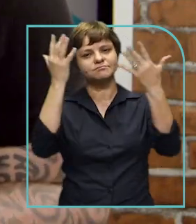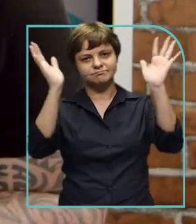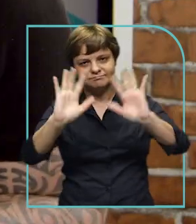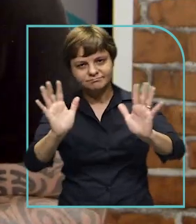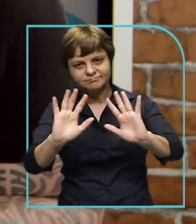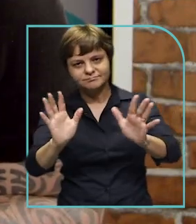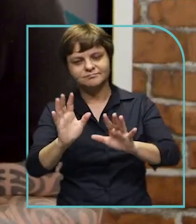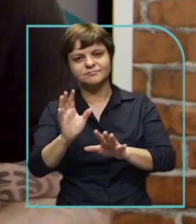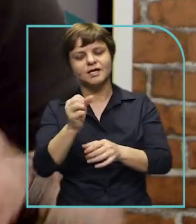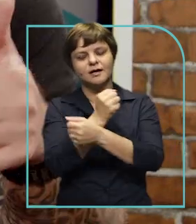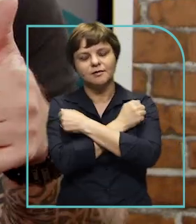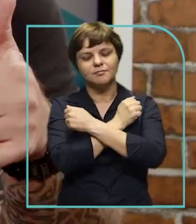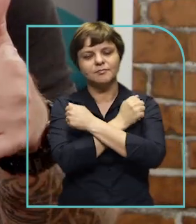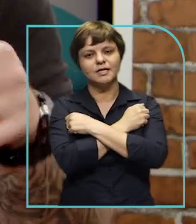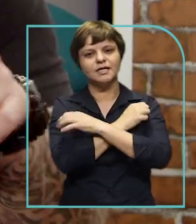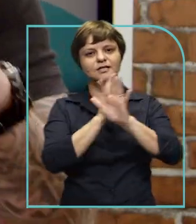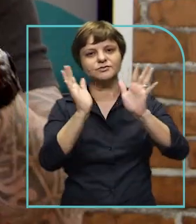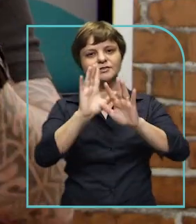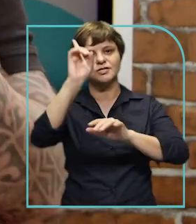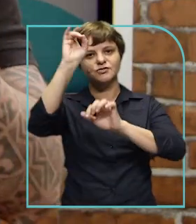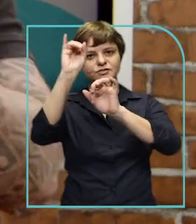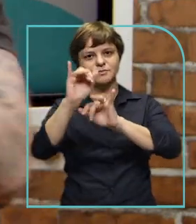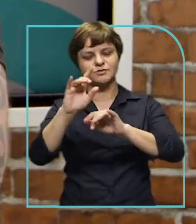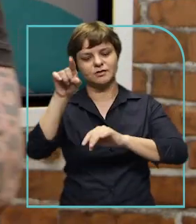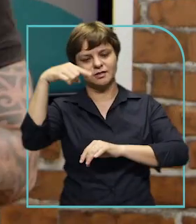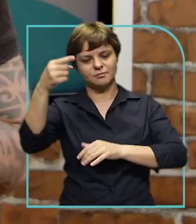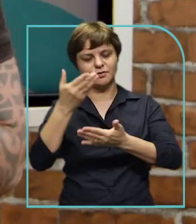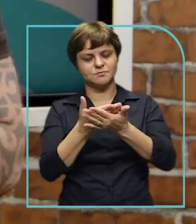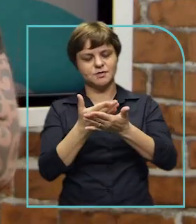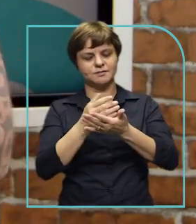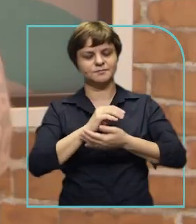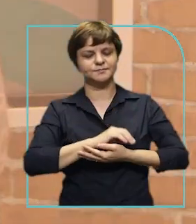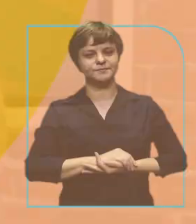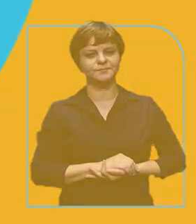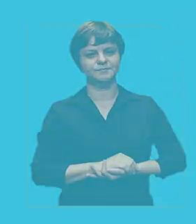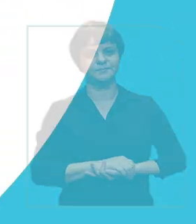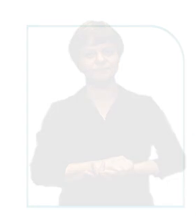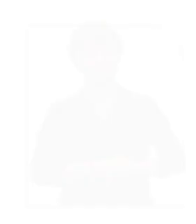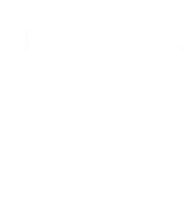Valeu? Muito obrigado, galera. Forte abraço, fica com Deus, até a próxima.